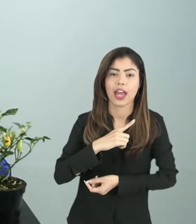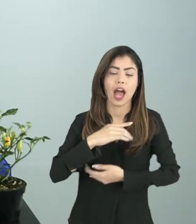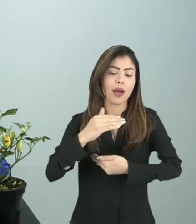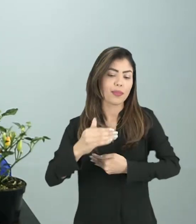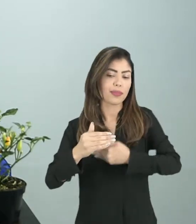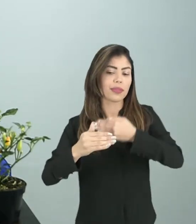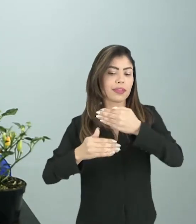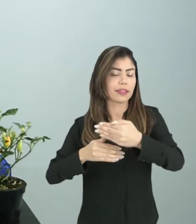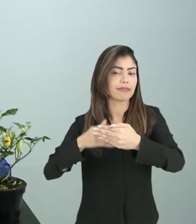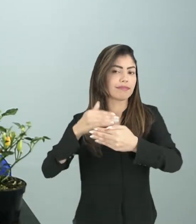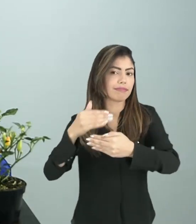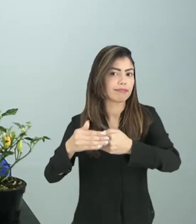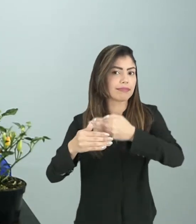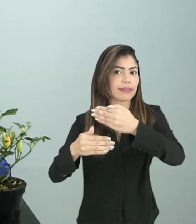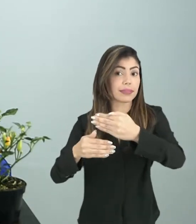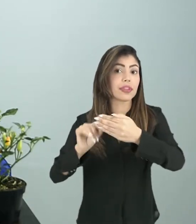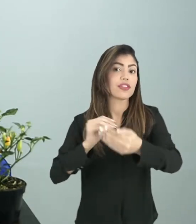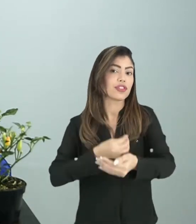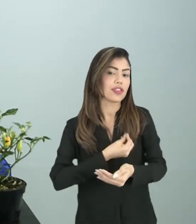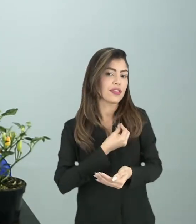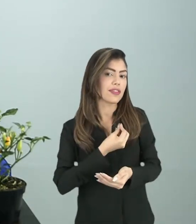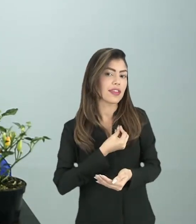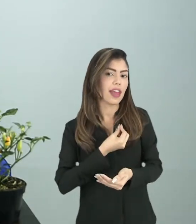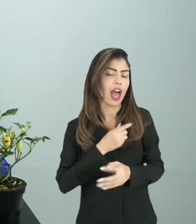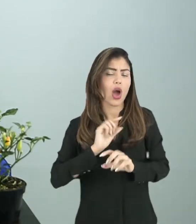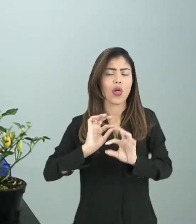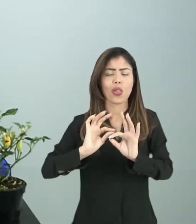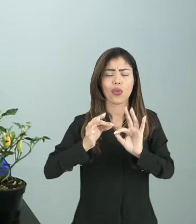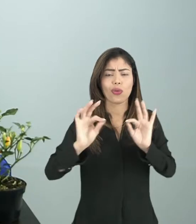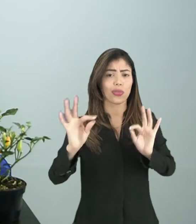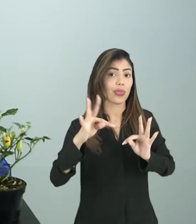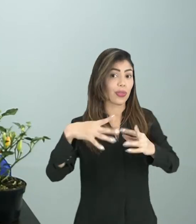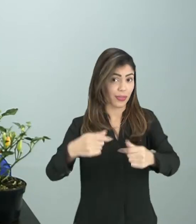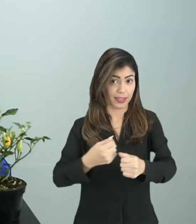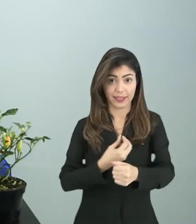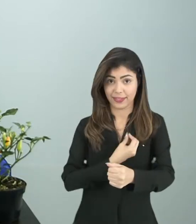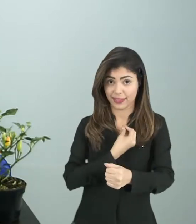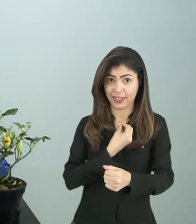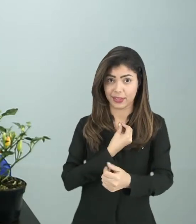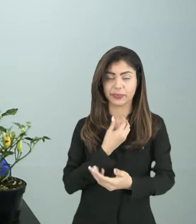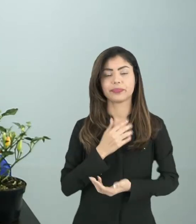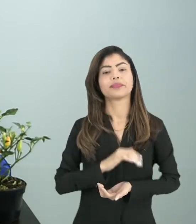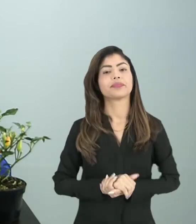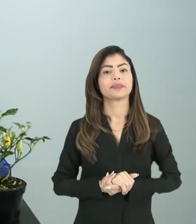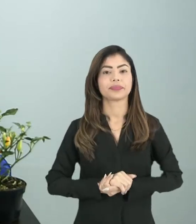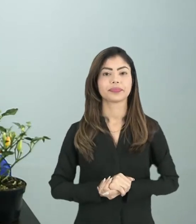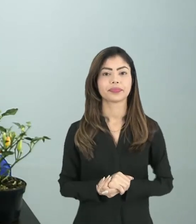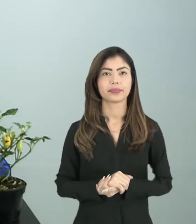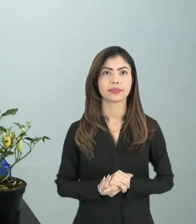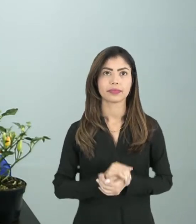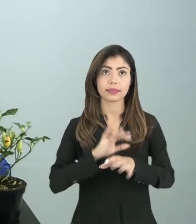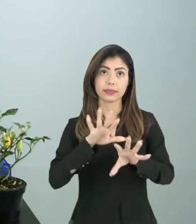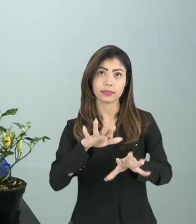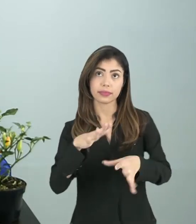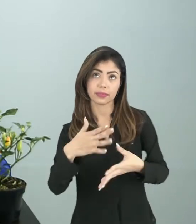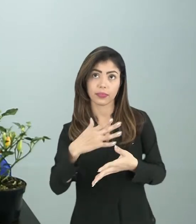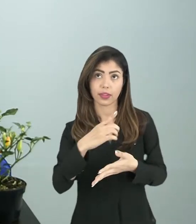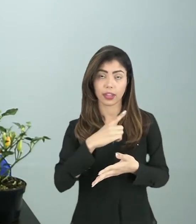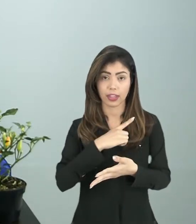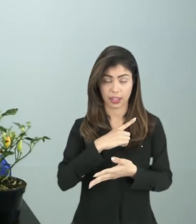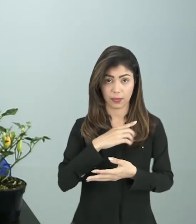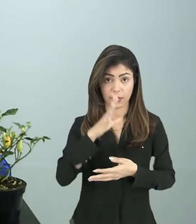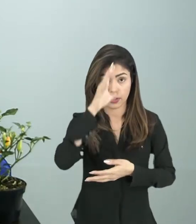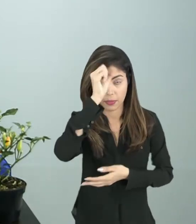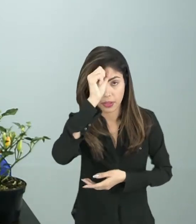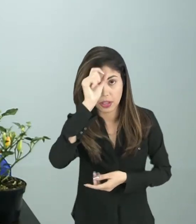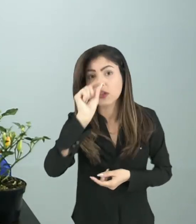processo, uma fase de vida ao longo de toda a sua vida, de toda a sua existência. Então, a gente aprendeu que